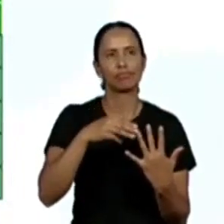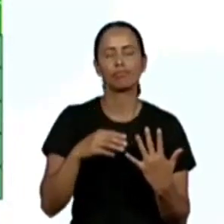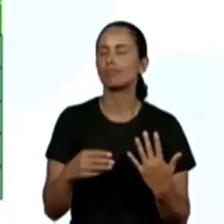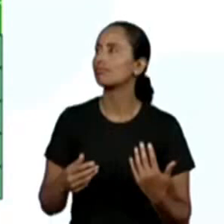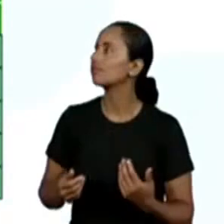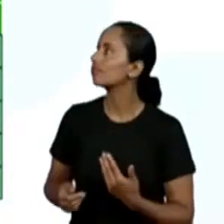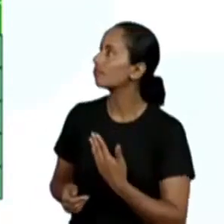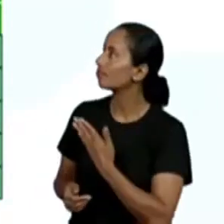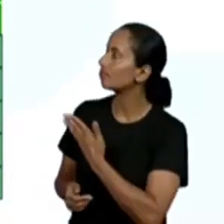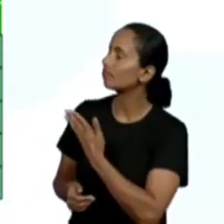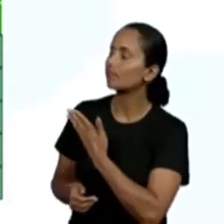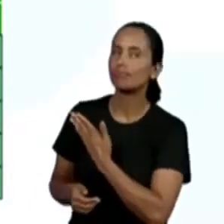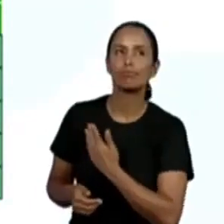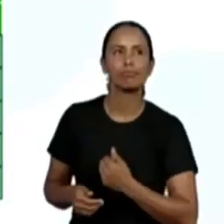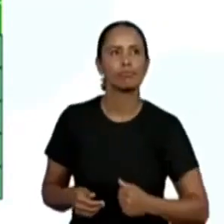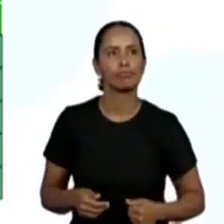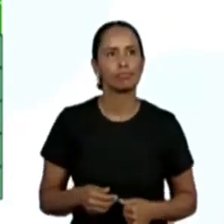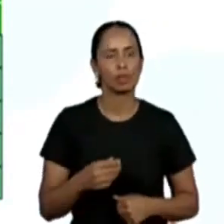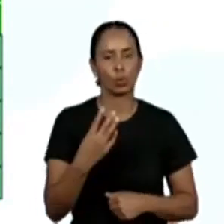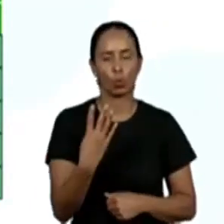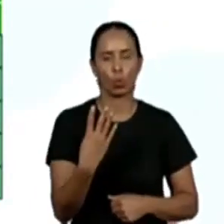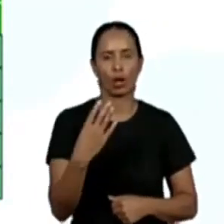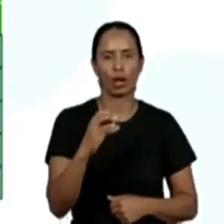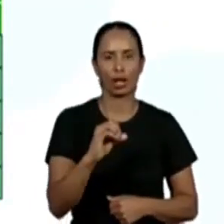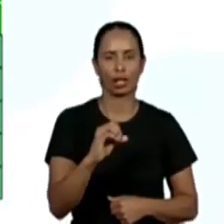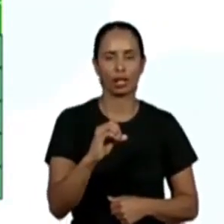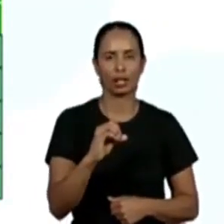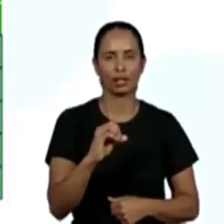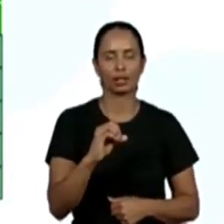e você coloca 1.000. Então,